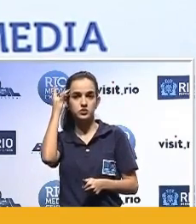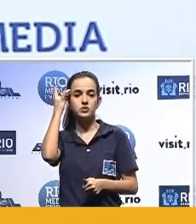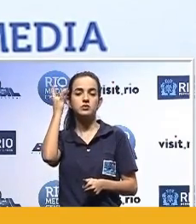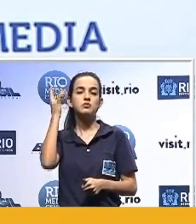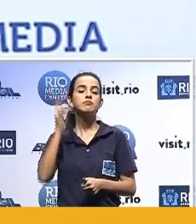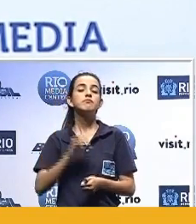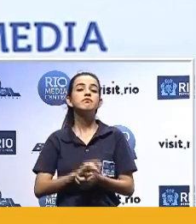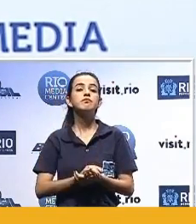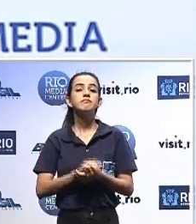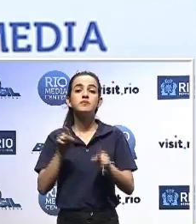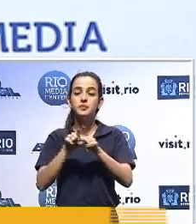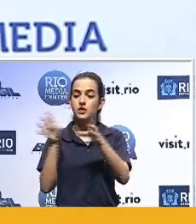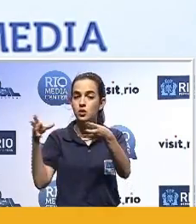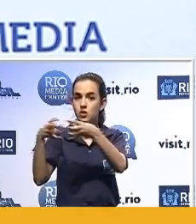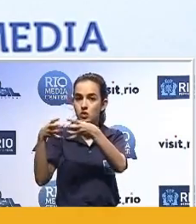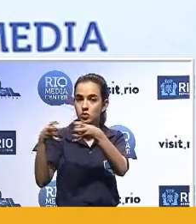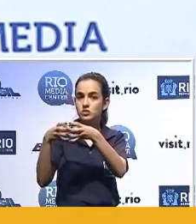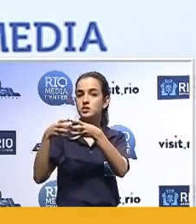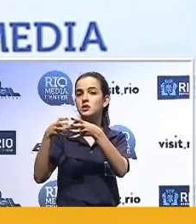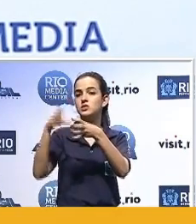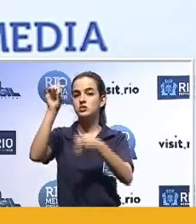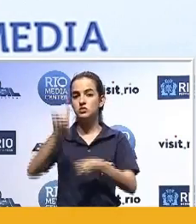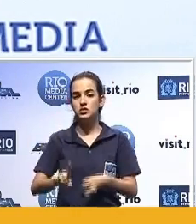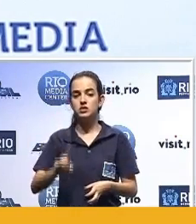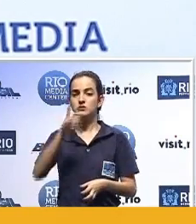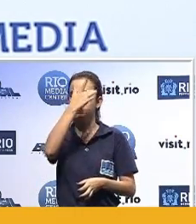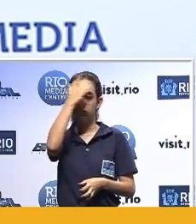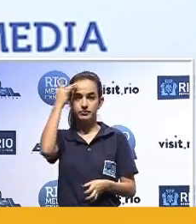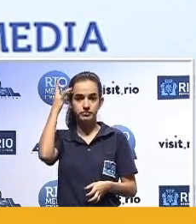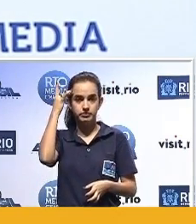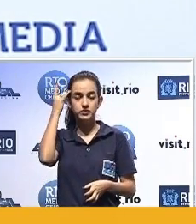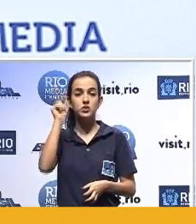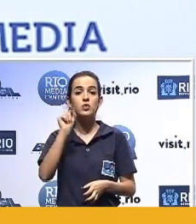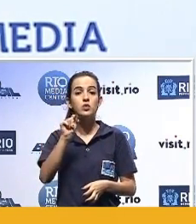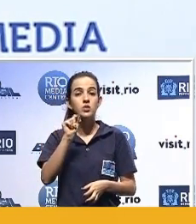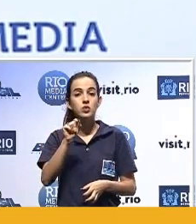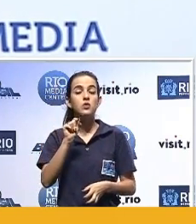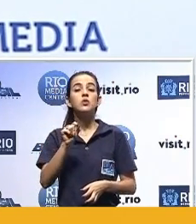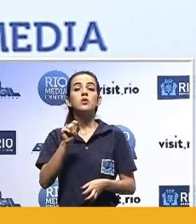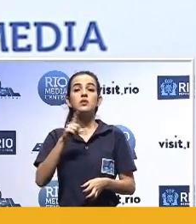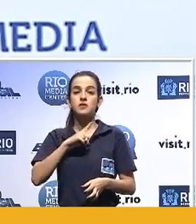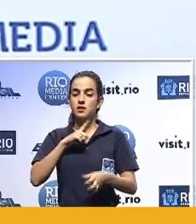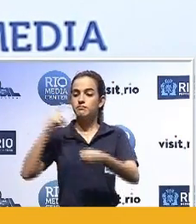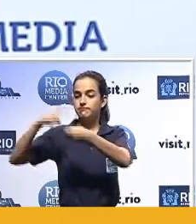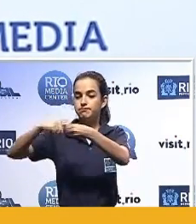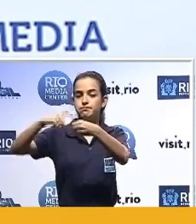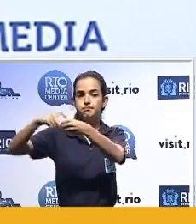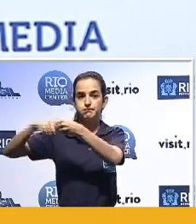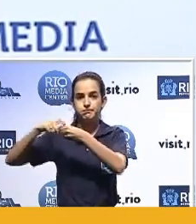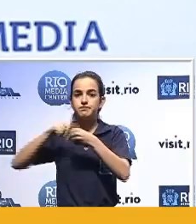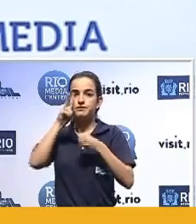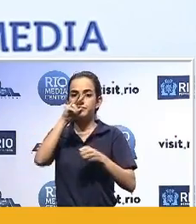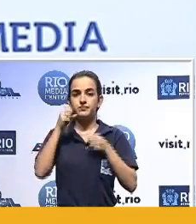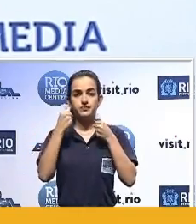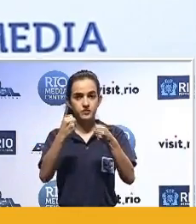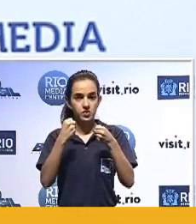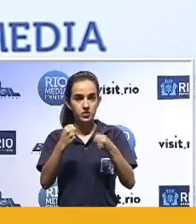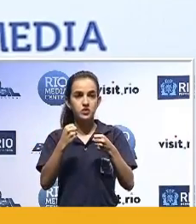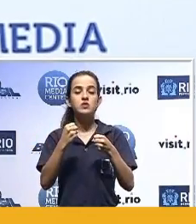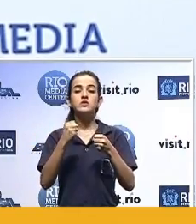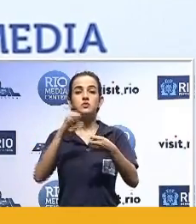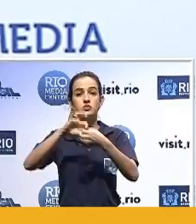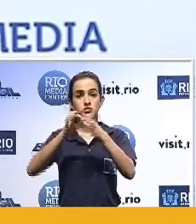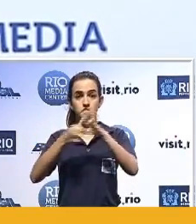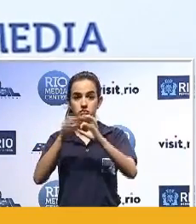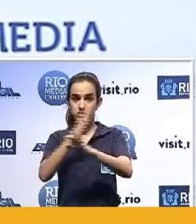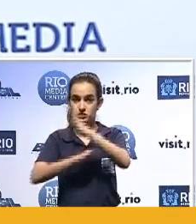o Conselho Nacional de Direitos Humanos, a gente tem uma parceria muito forte com esses três órgãos. Quer dizer, os Jogos